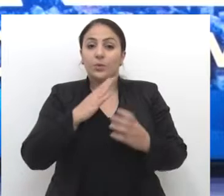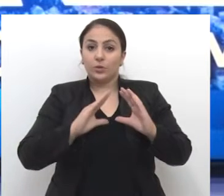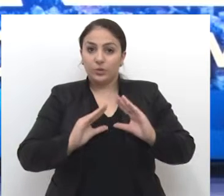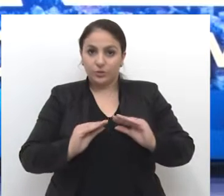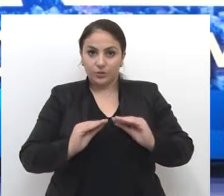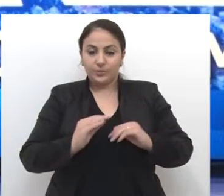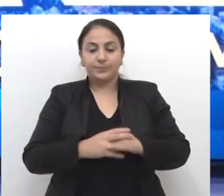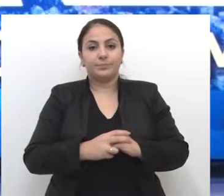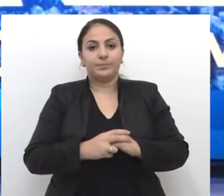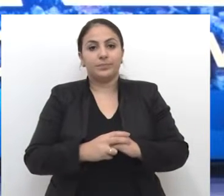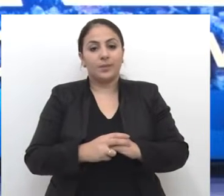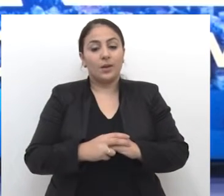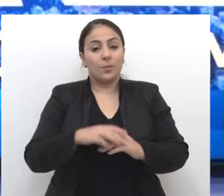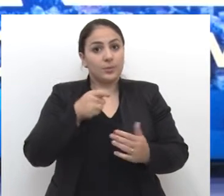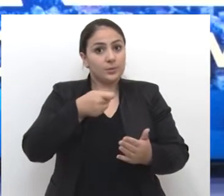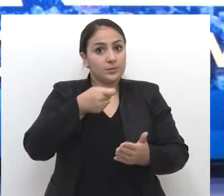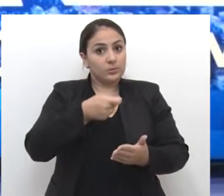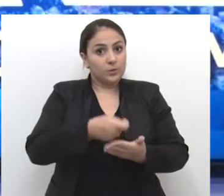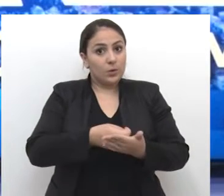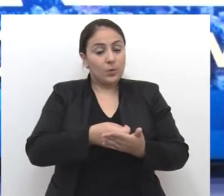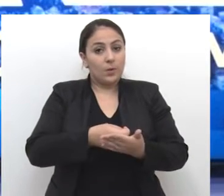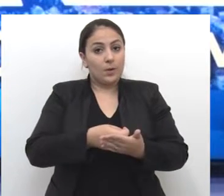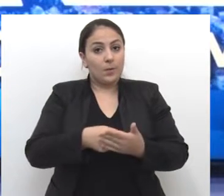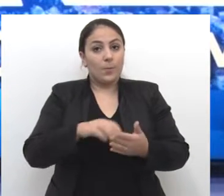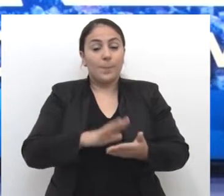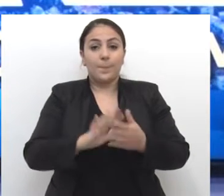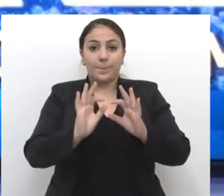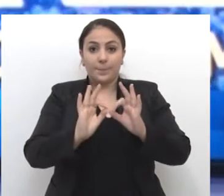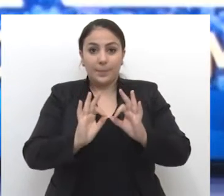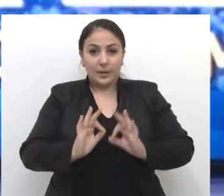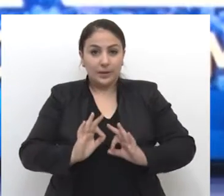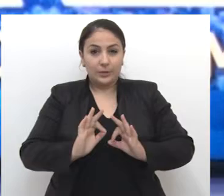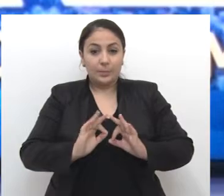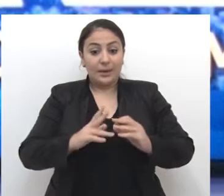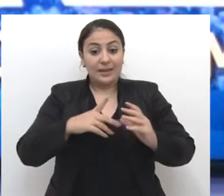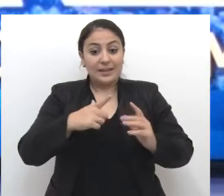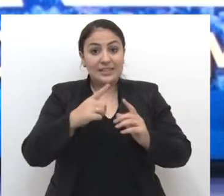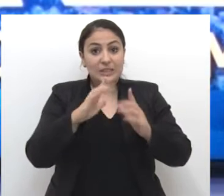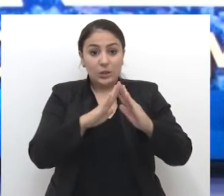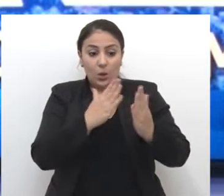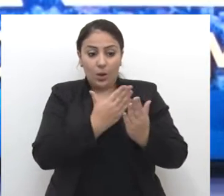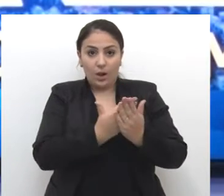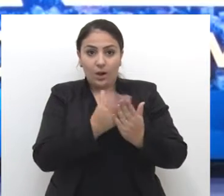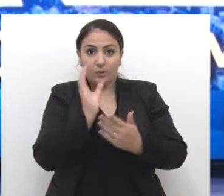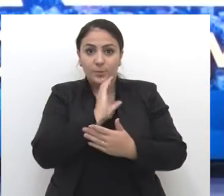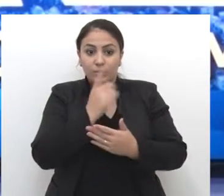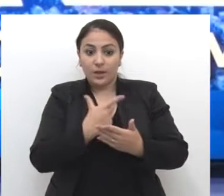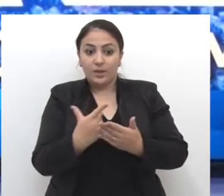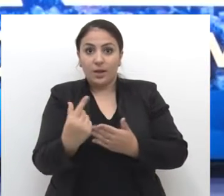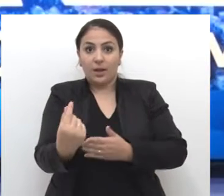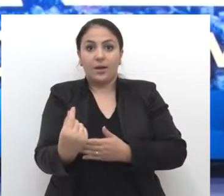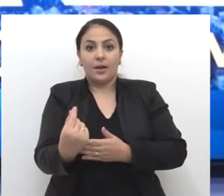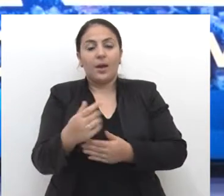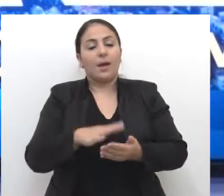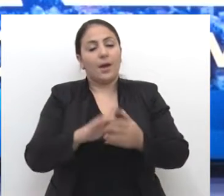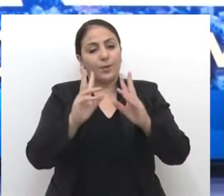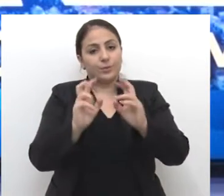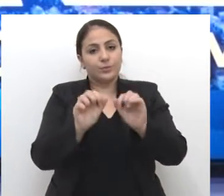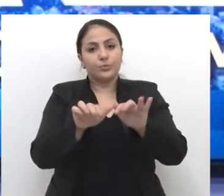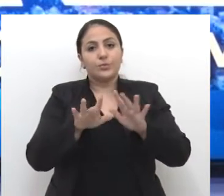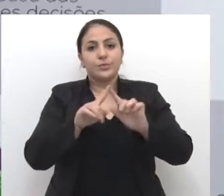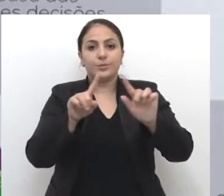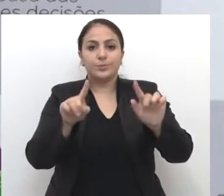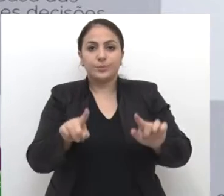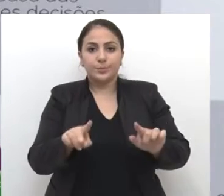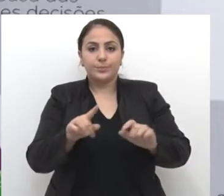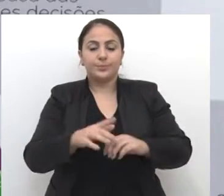Boa noite. Obrigatoriedade de plano para a evacuação de escolas em situações de emergência é tema de audiência